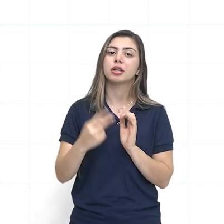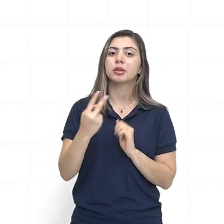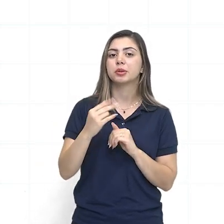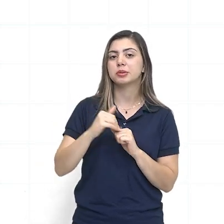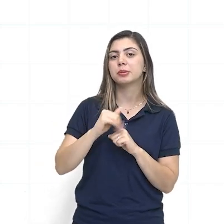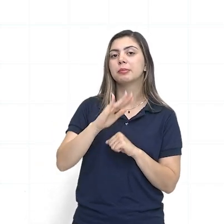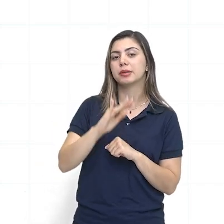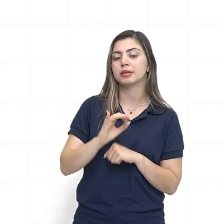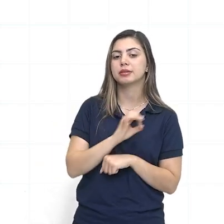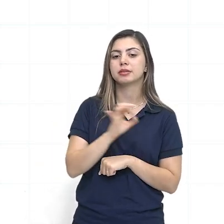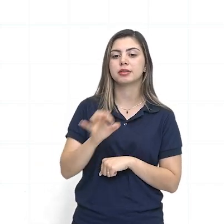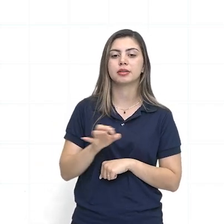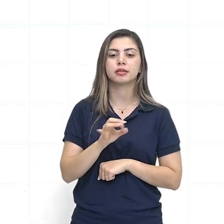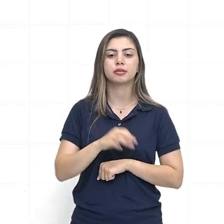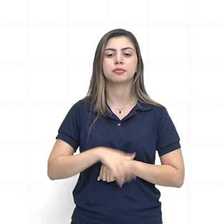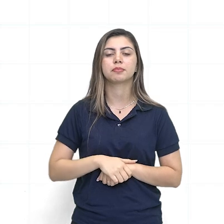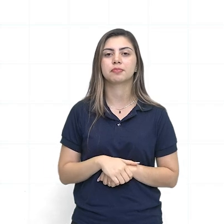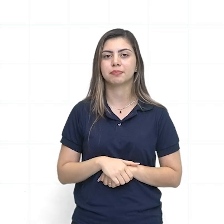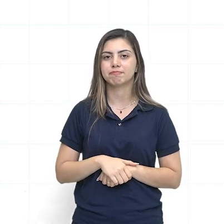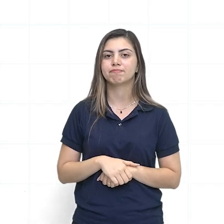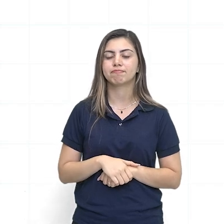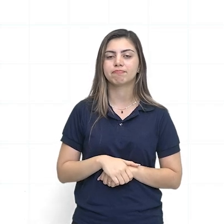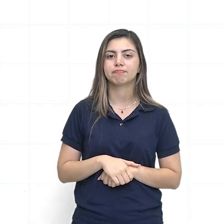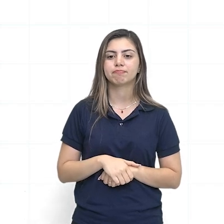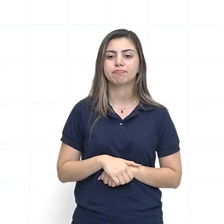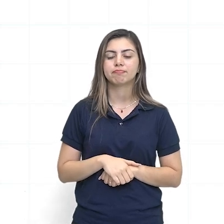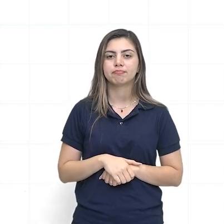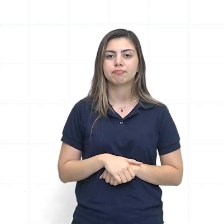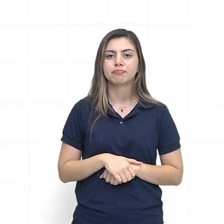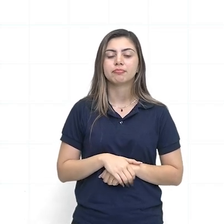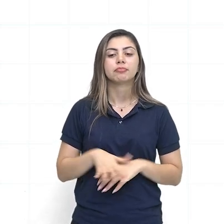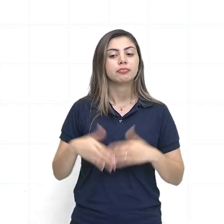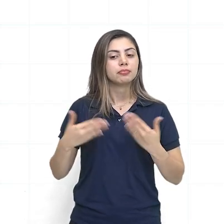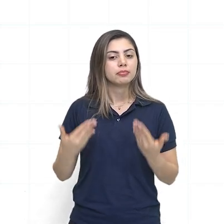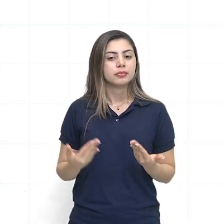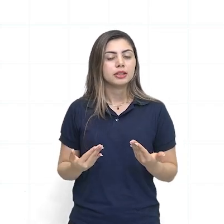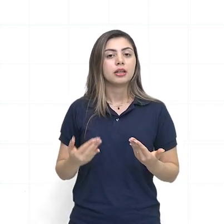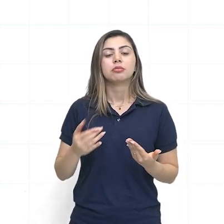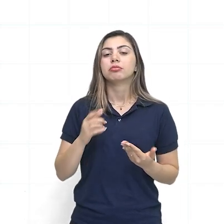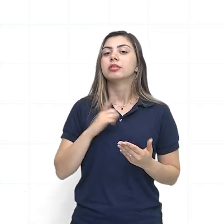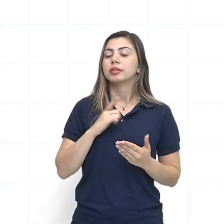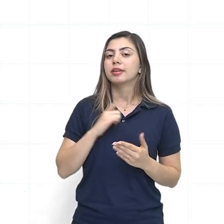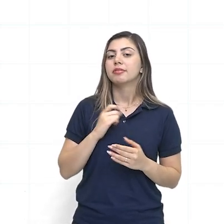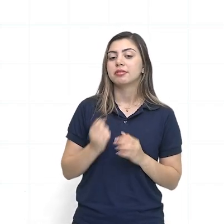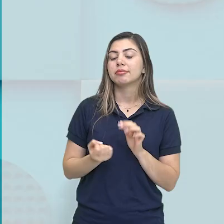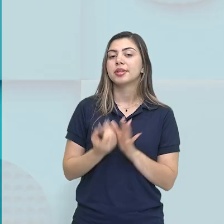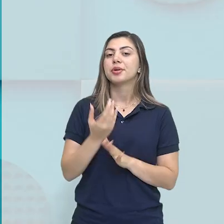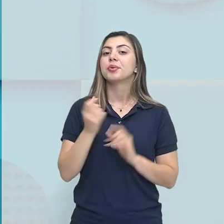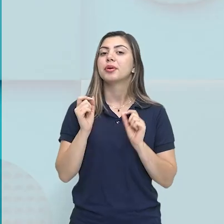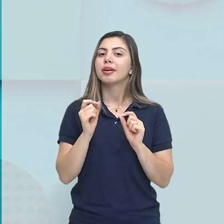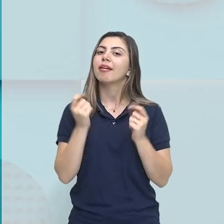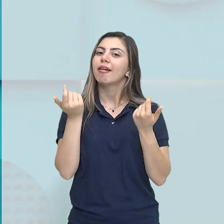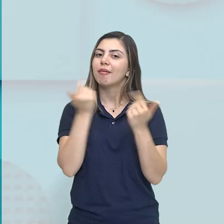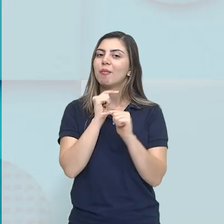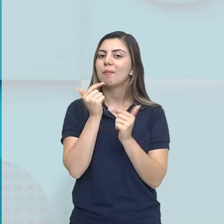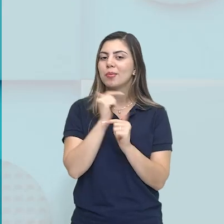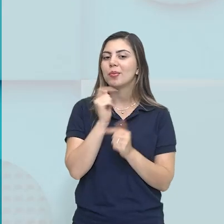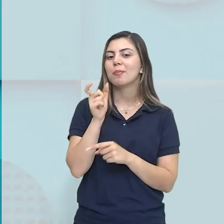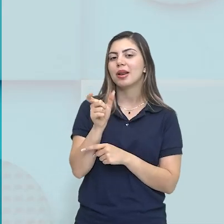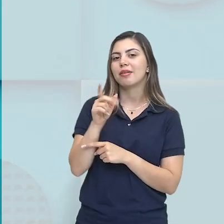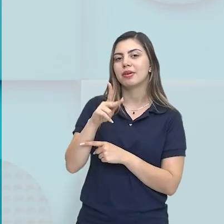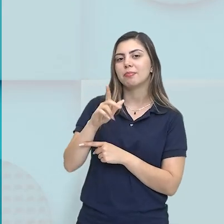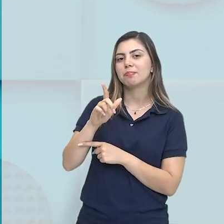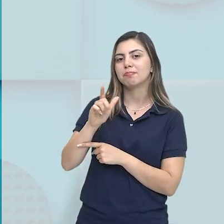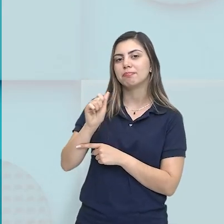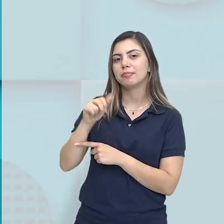vai gerar esse duplo sentido, né? E daí foi que gerou o humor, né? Da palavra planta